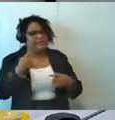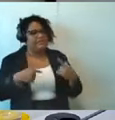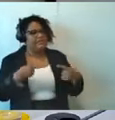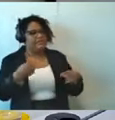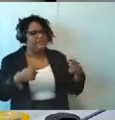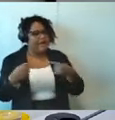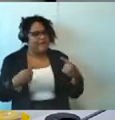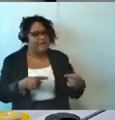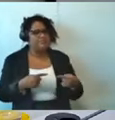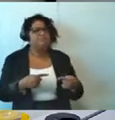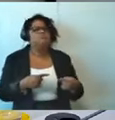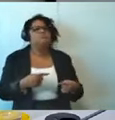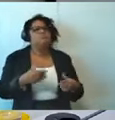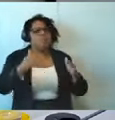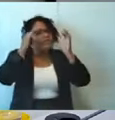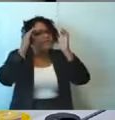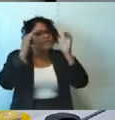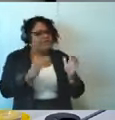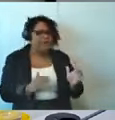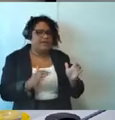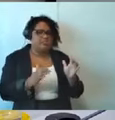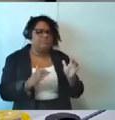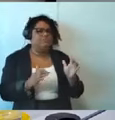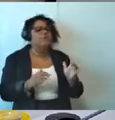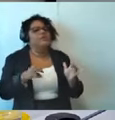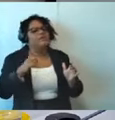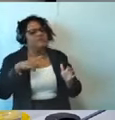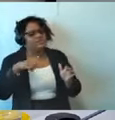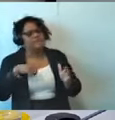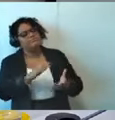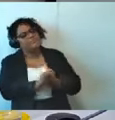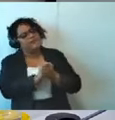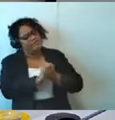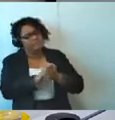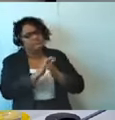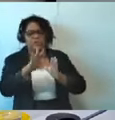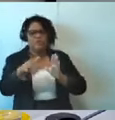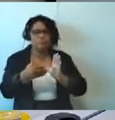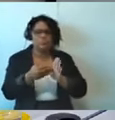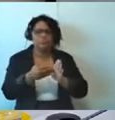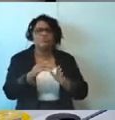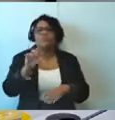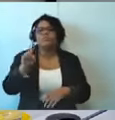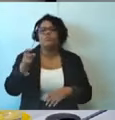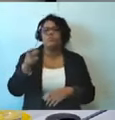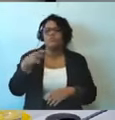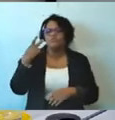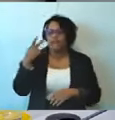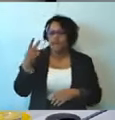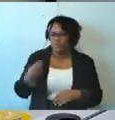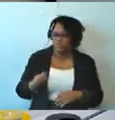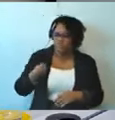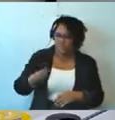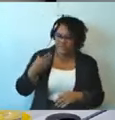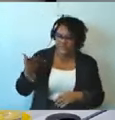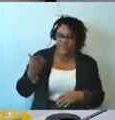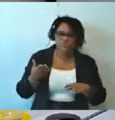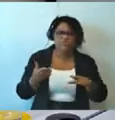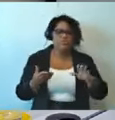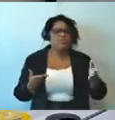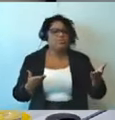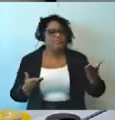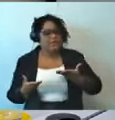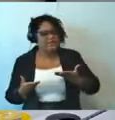melhor para a nossa sociedade. Parabenizar todos os envolvidos, parabenizar o nosso companheiro, o ex-vereador, por estar aqui, nosso parceiro, Gustavão, e conte